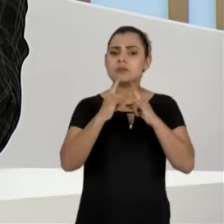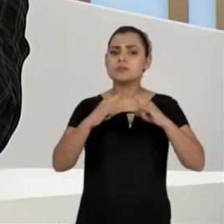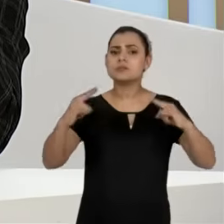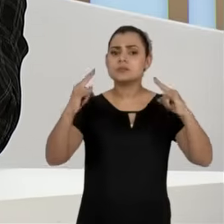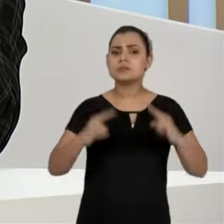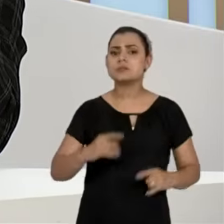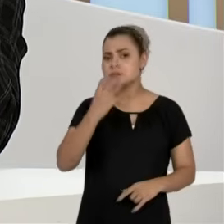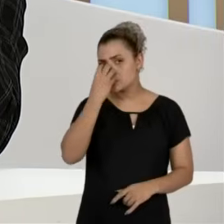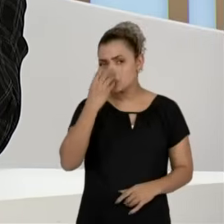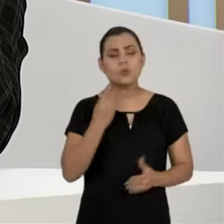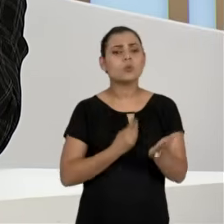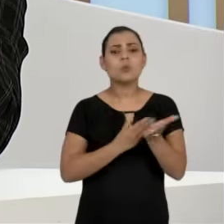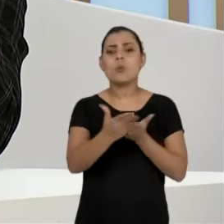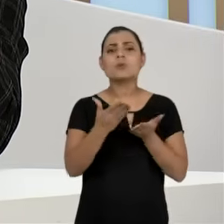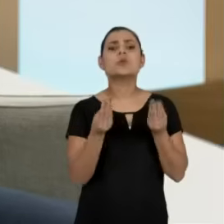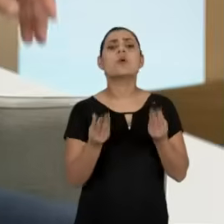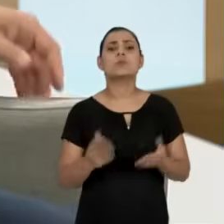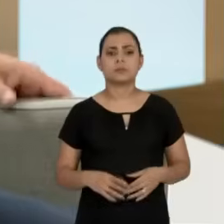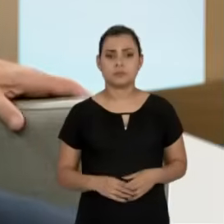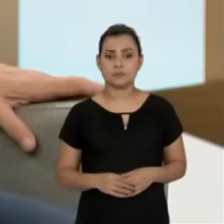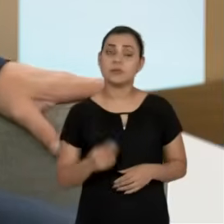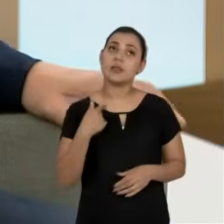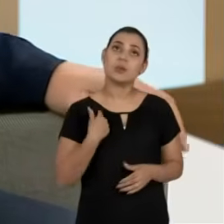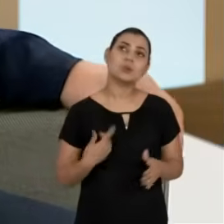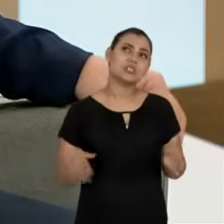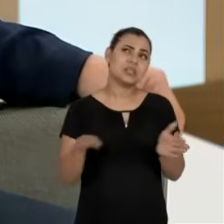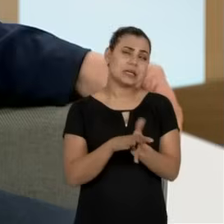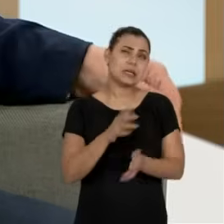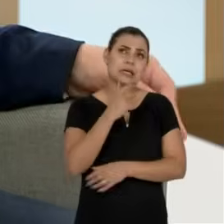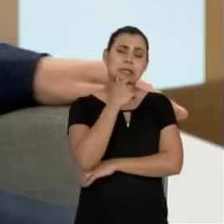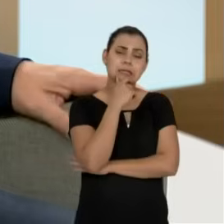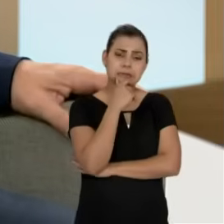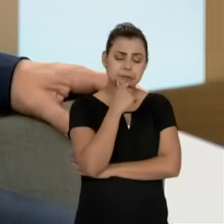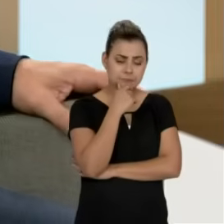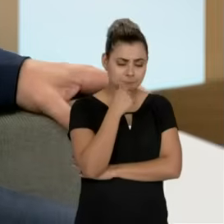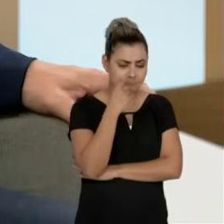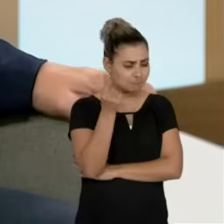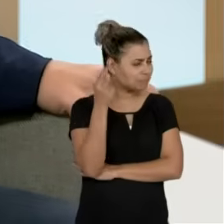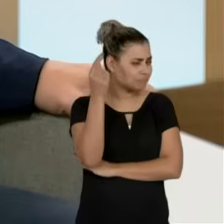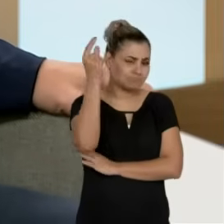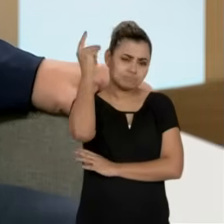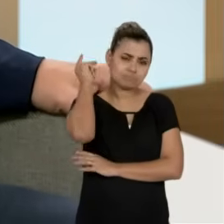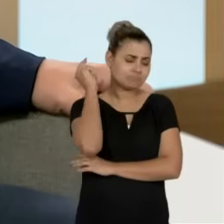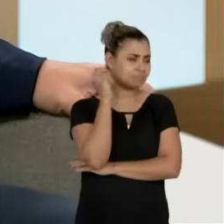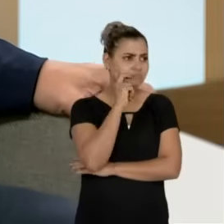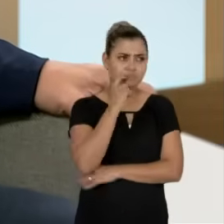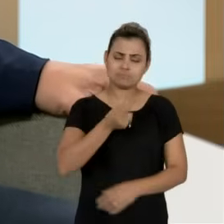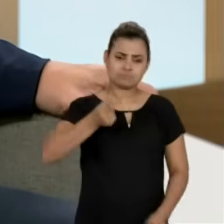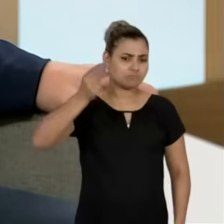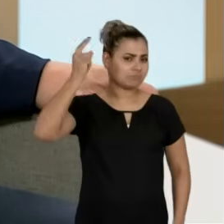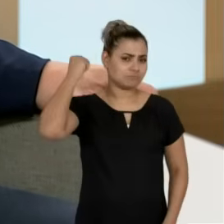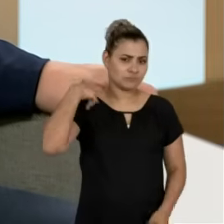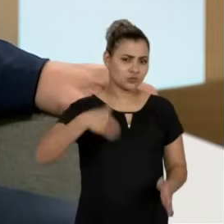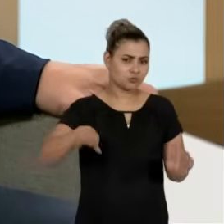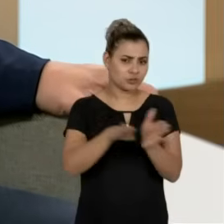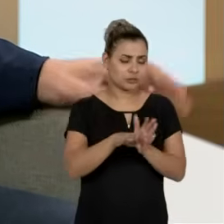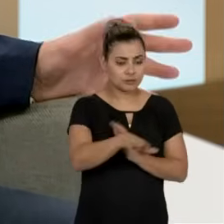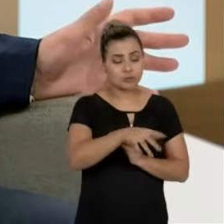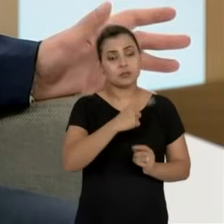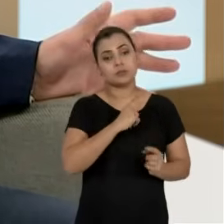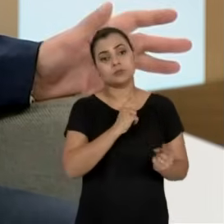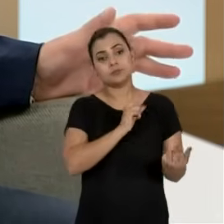exemplo, surgiu como? Surgiu porque eu cheguei lá, né, há muito tempo atrás, e eu ia